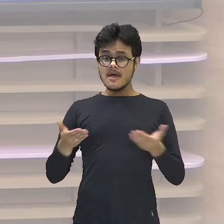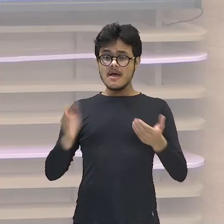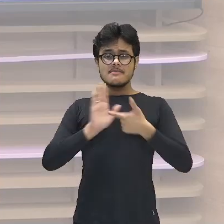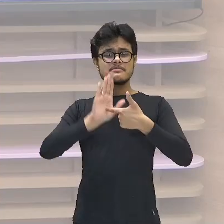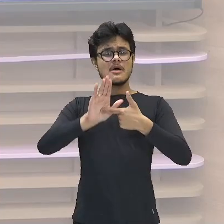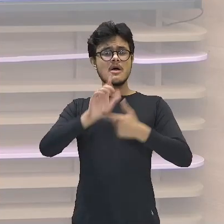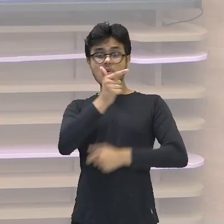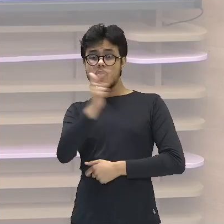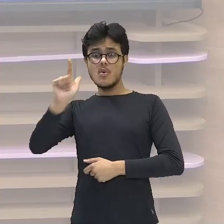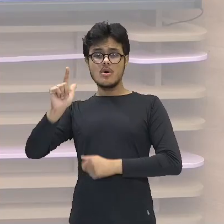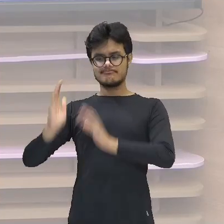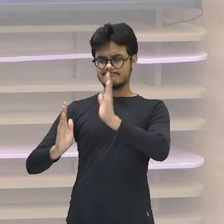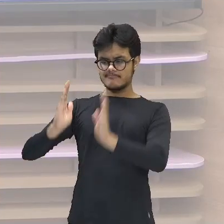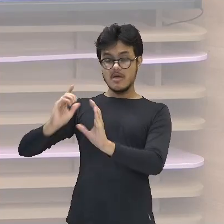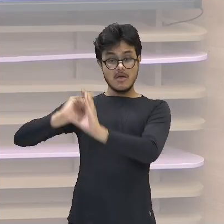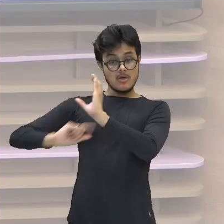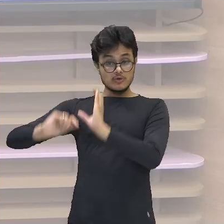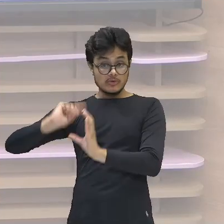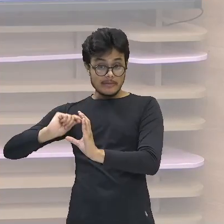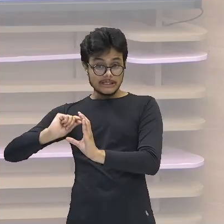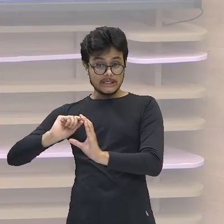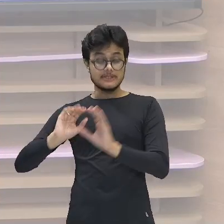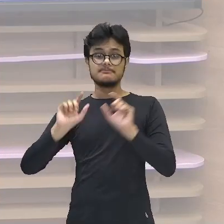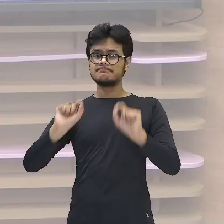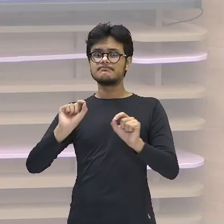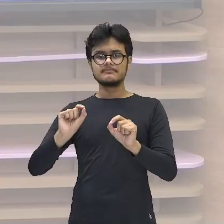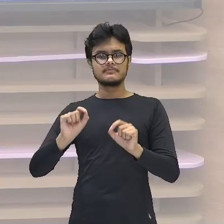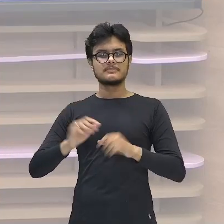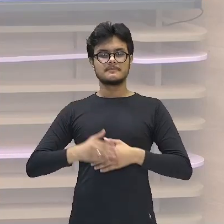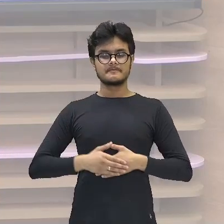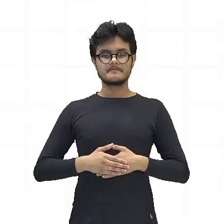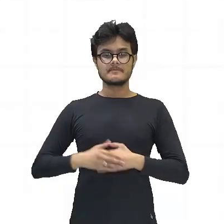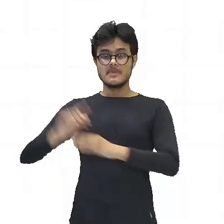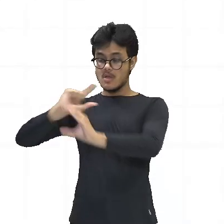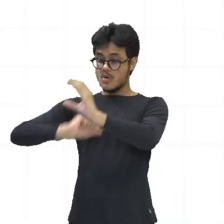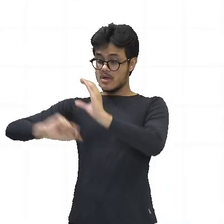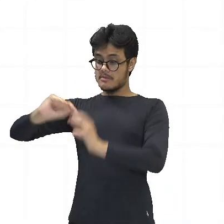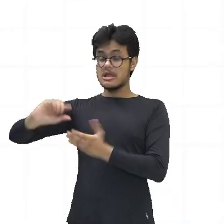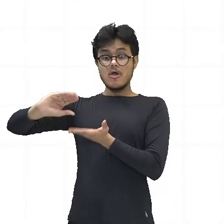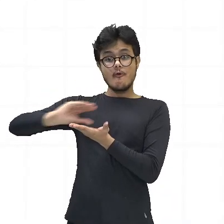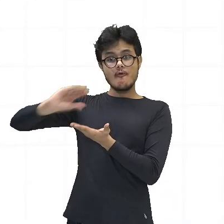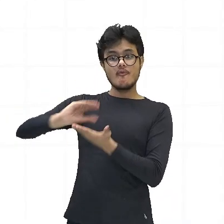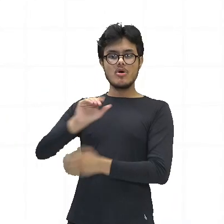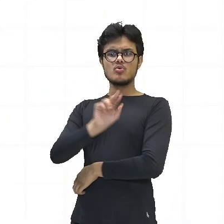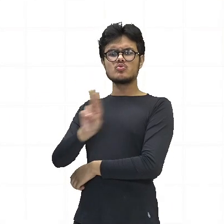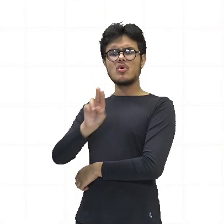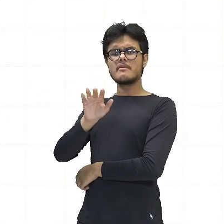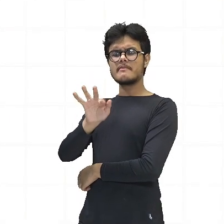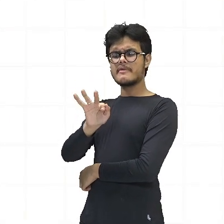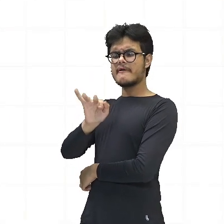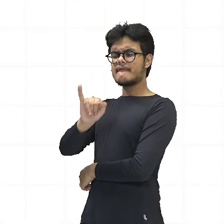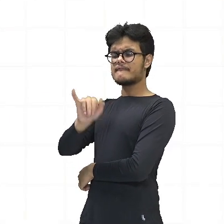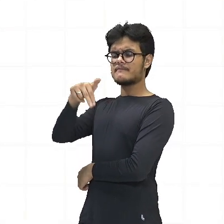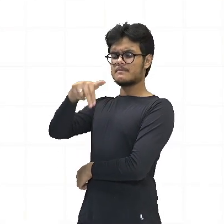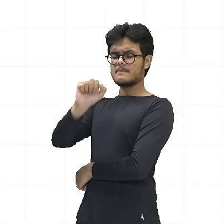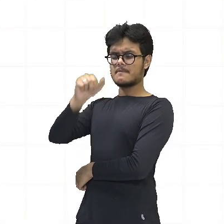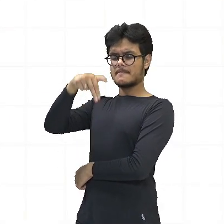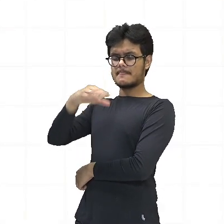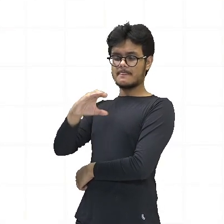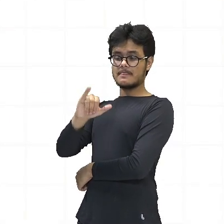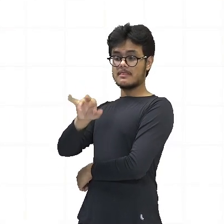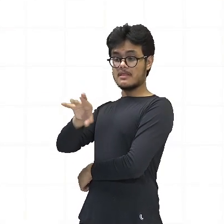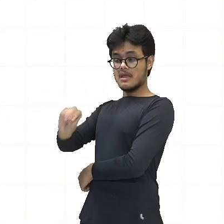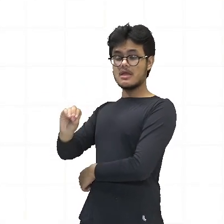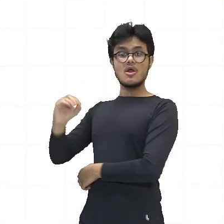outra fase do capitalismo, né, que é a fase do capitalismo financeiro ou monopolista, que ela vai